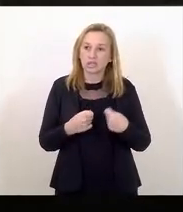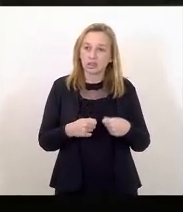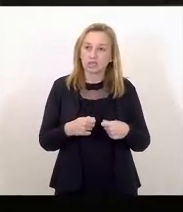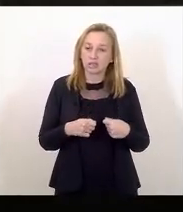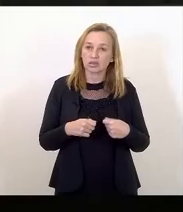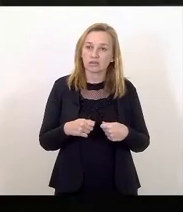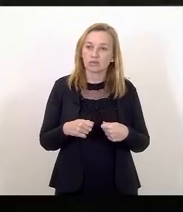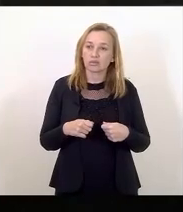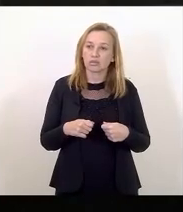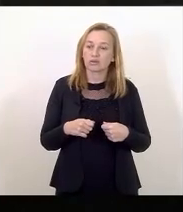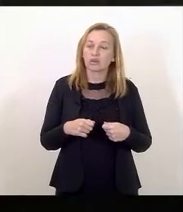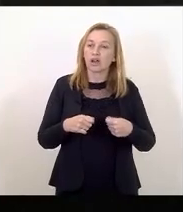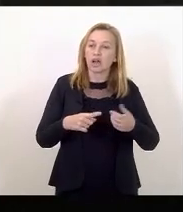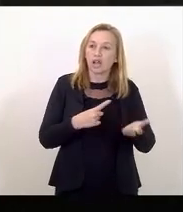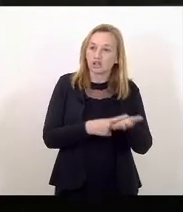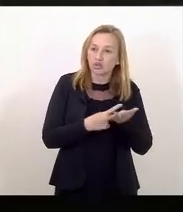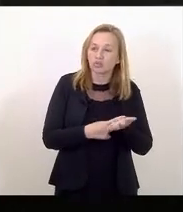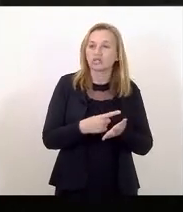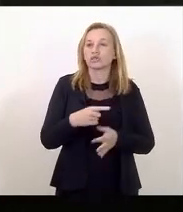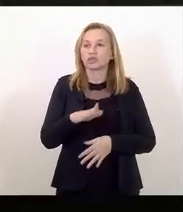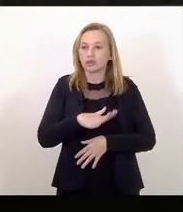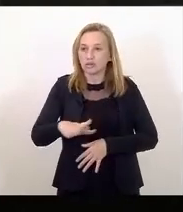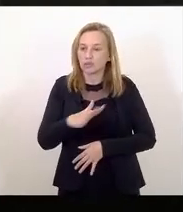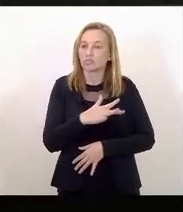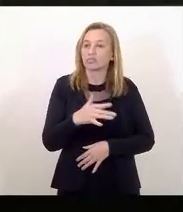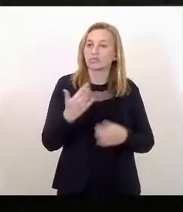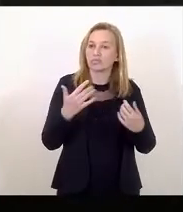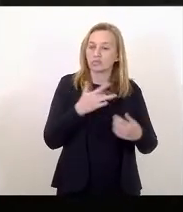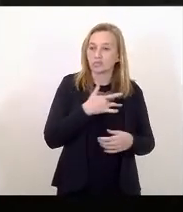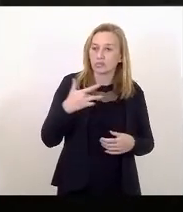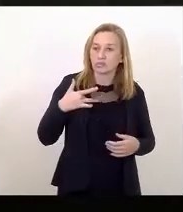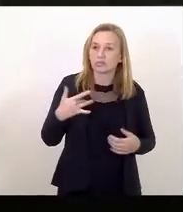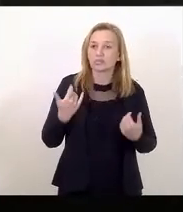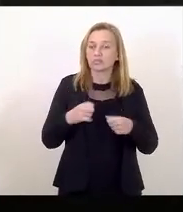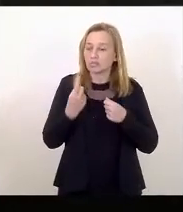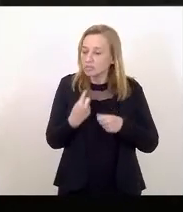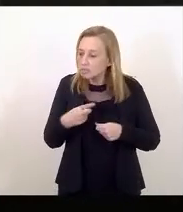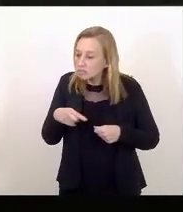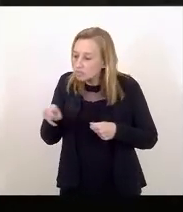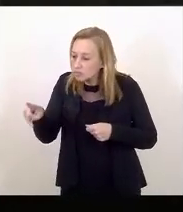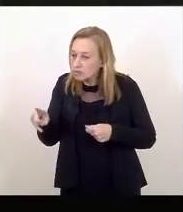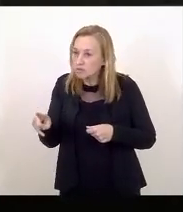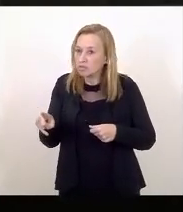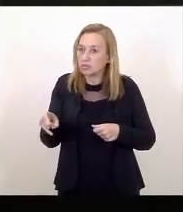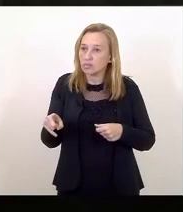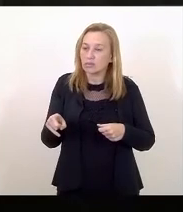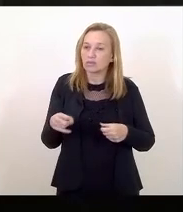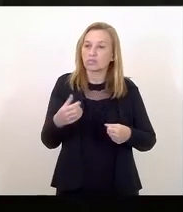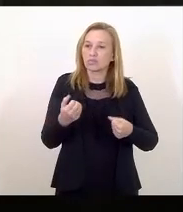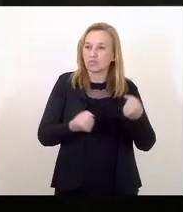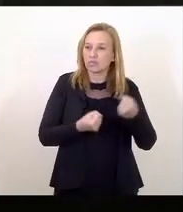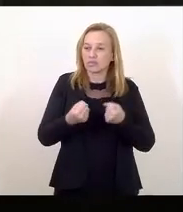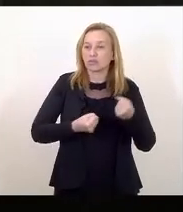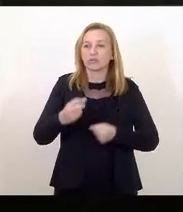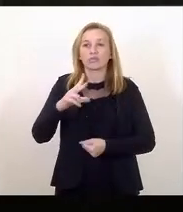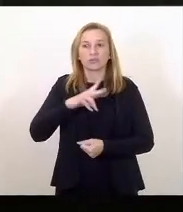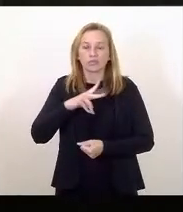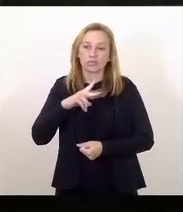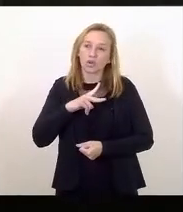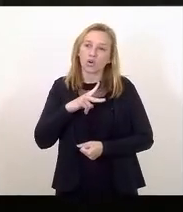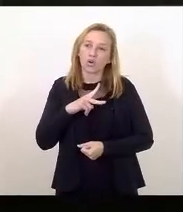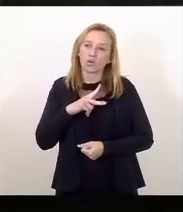área da saúde, precisam, muitas vezes, se deslocar através de um veículo próprio, já